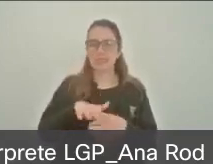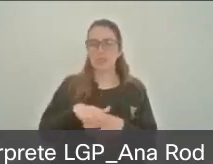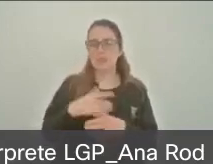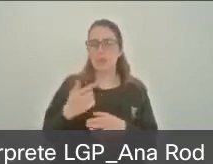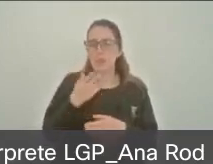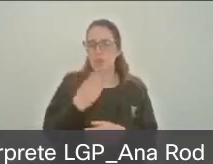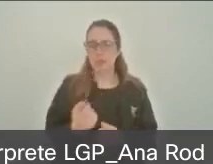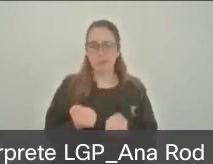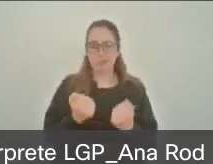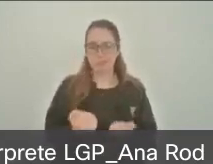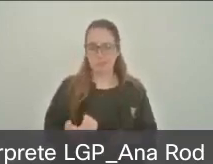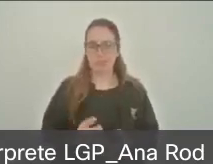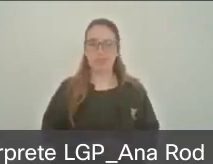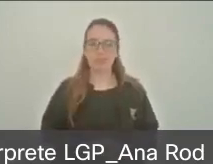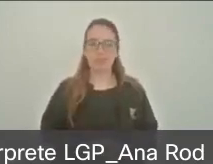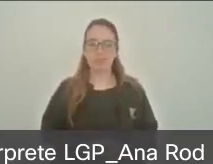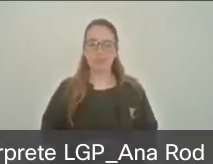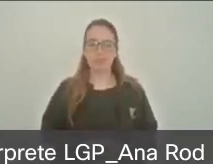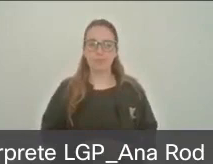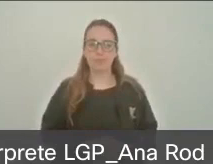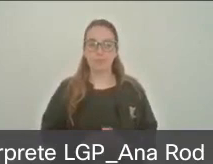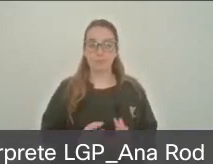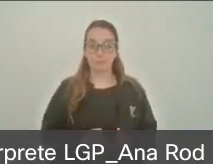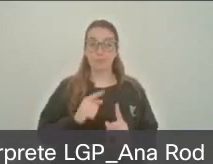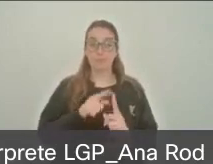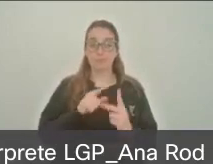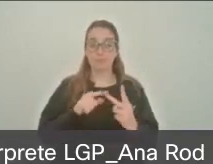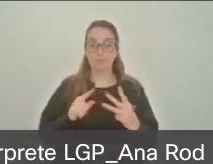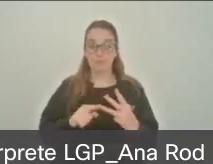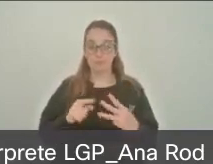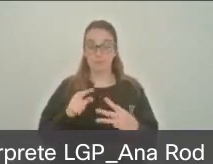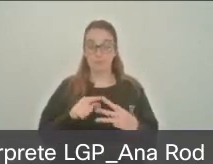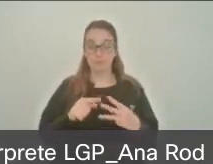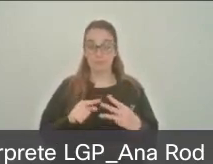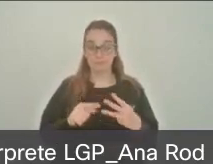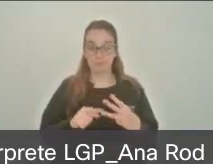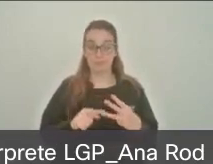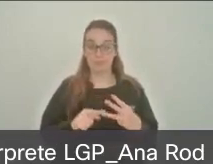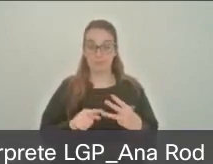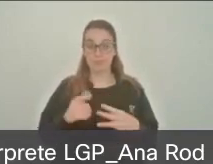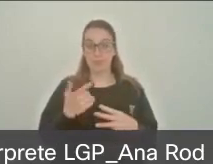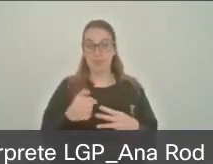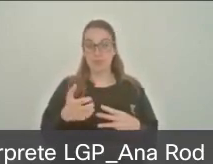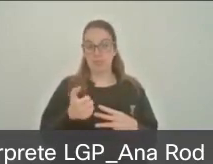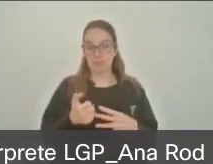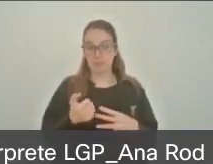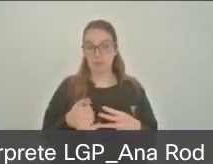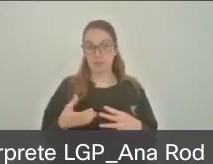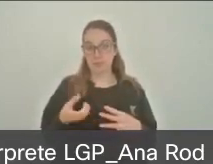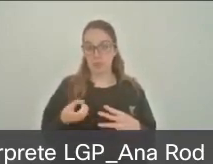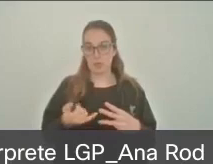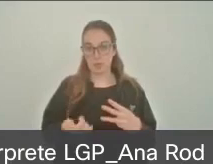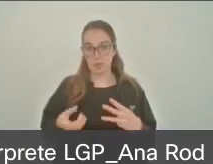dependência. E, no fundo, estes 3 primeiros diplomas legais, estes que se encontram identificados na parte